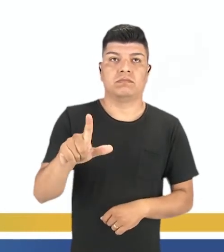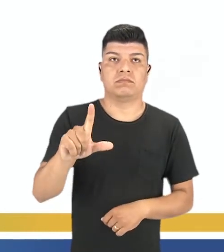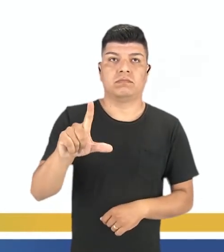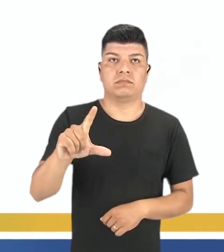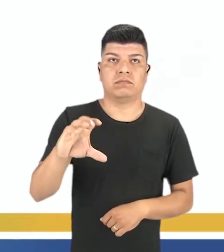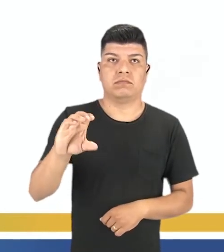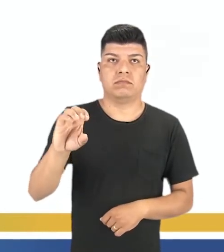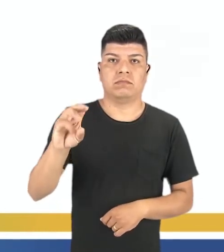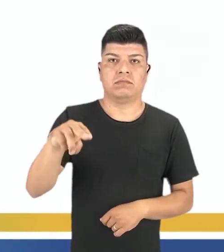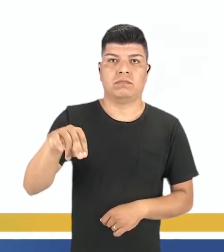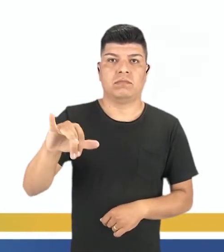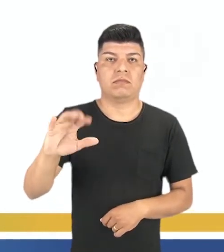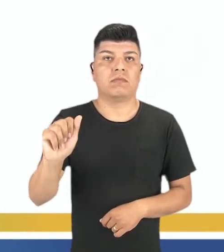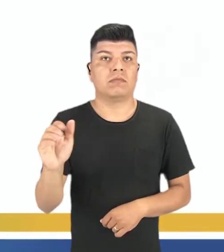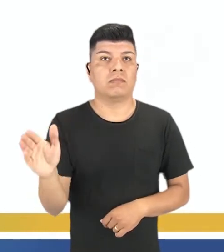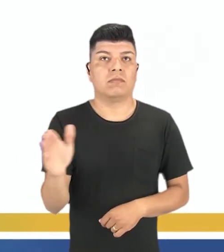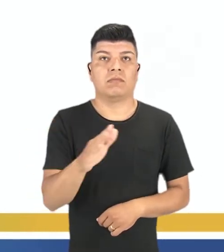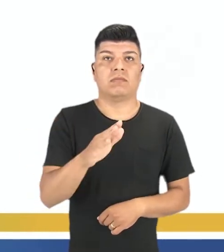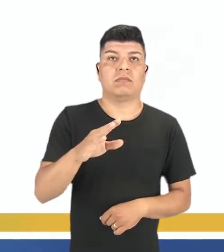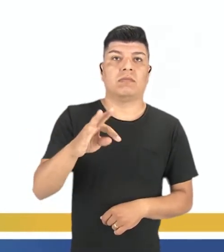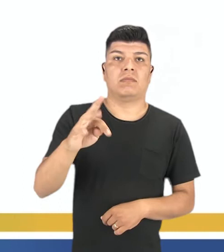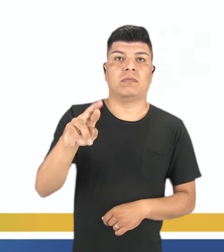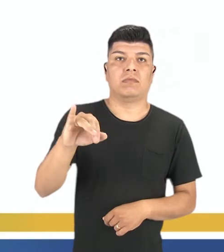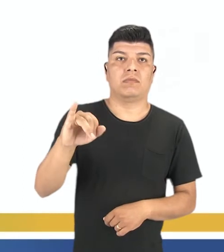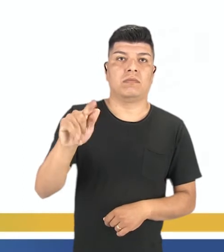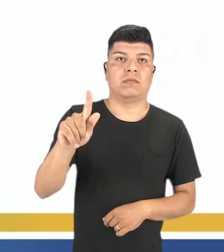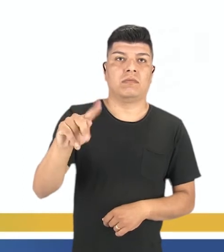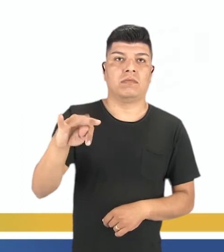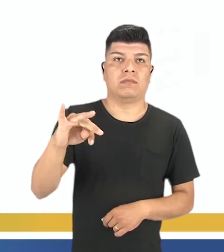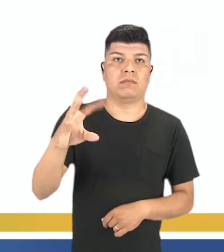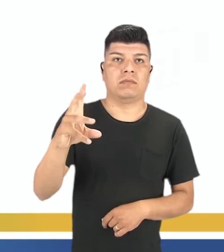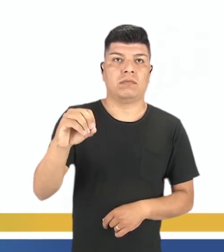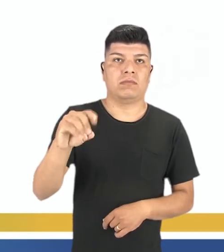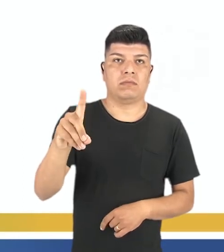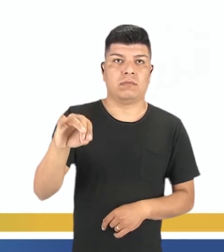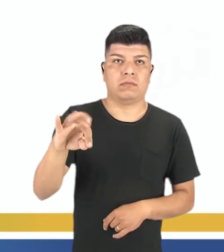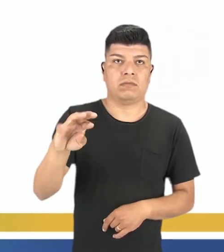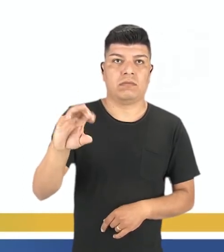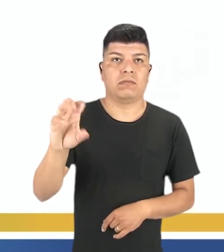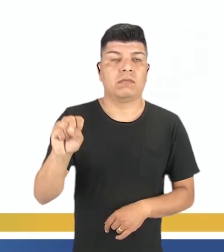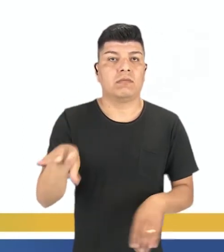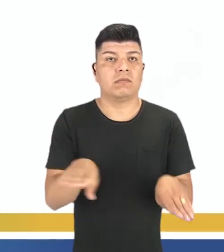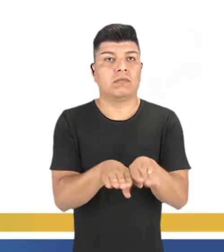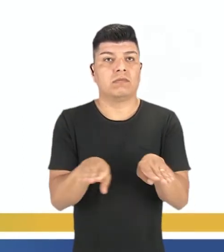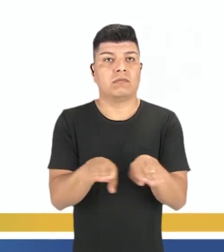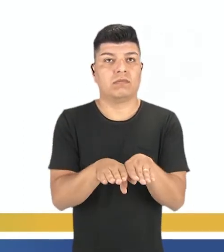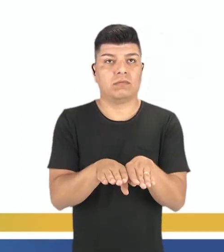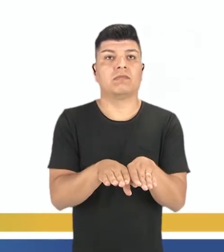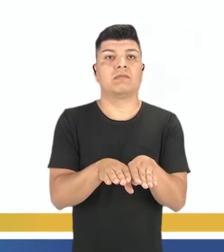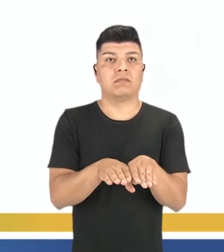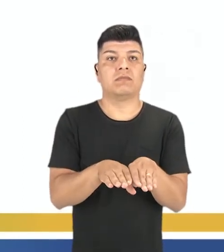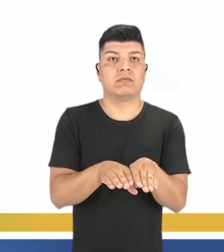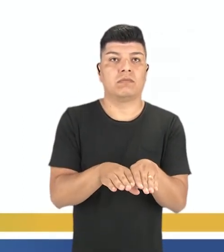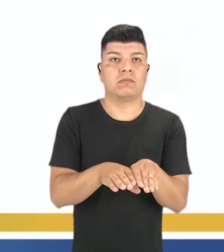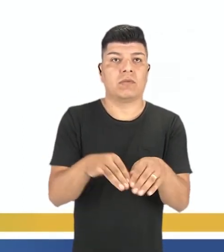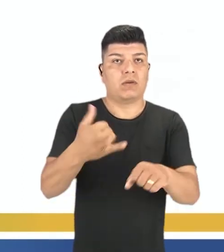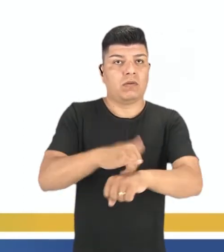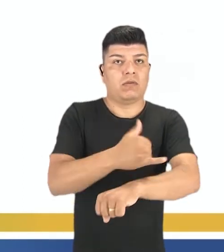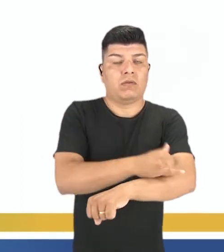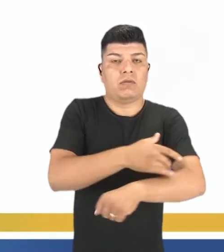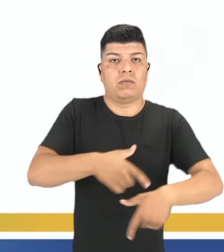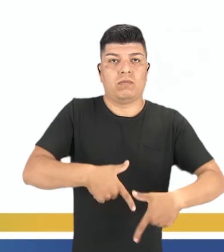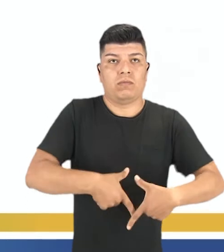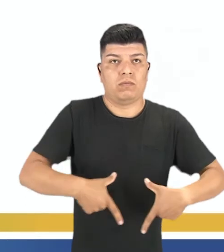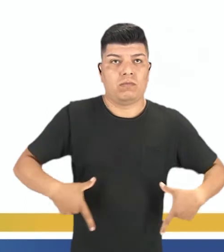se eu tiver colesterol, triglicerídeos e baixo HDL, que é o colesterol bom, se eu tiver alto índice de gordura